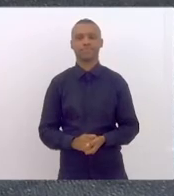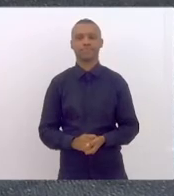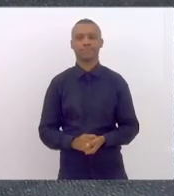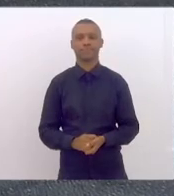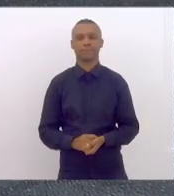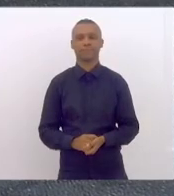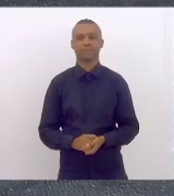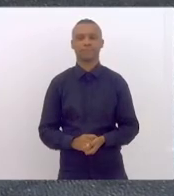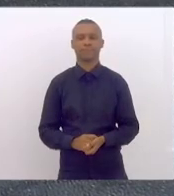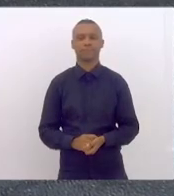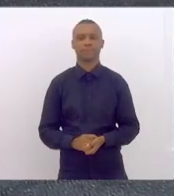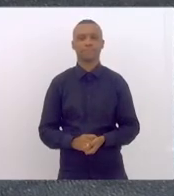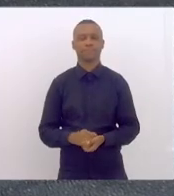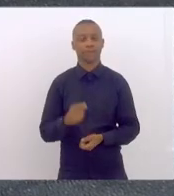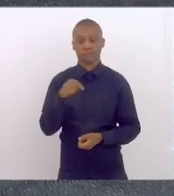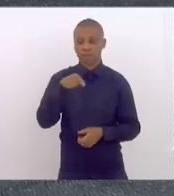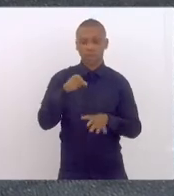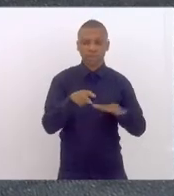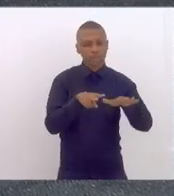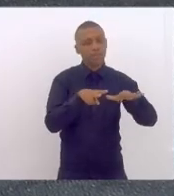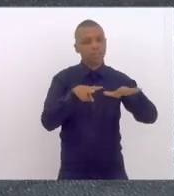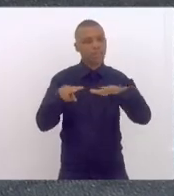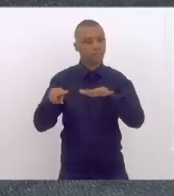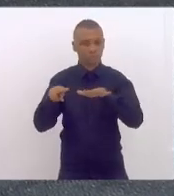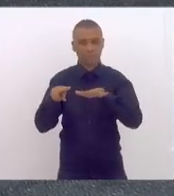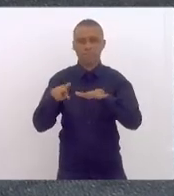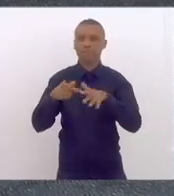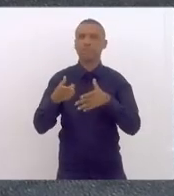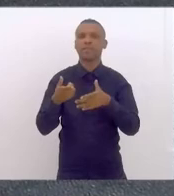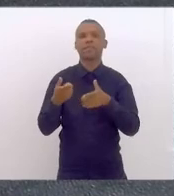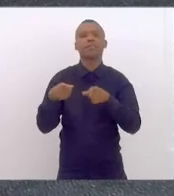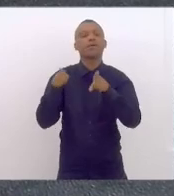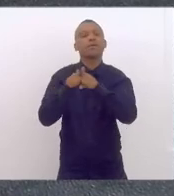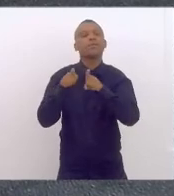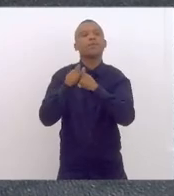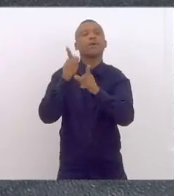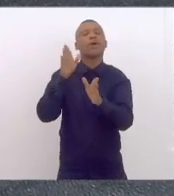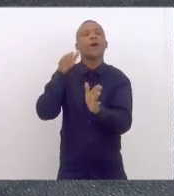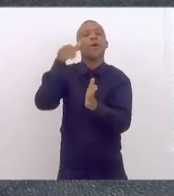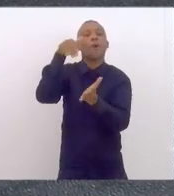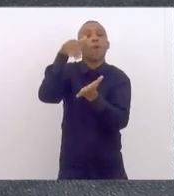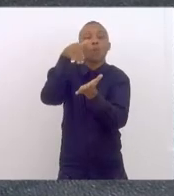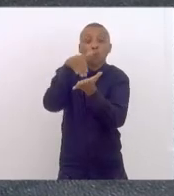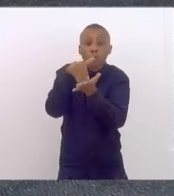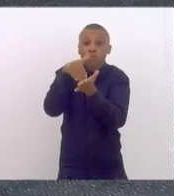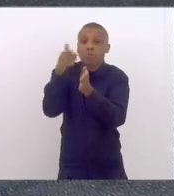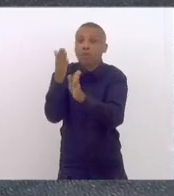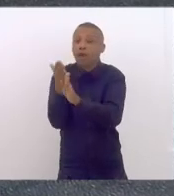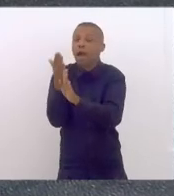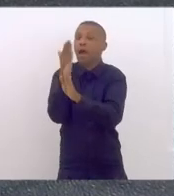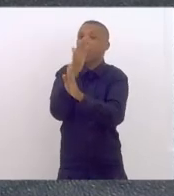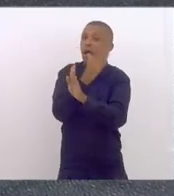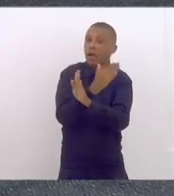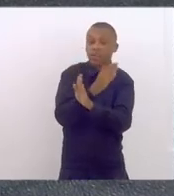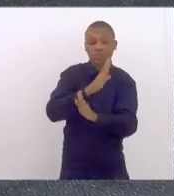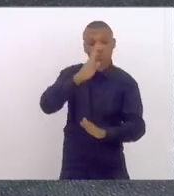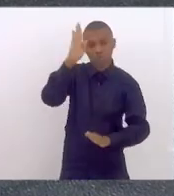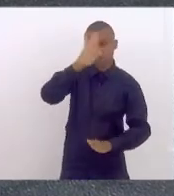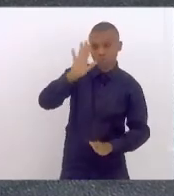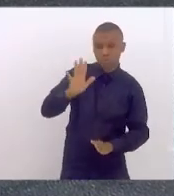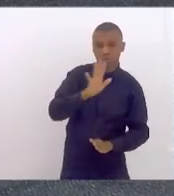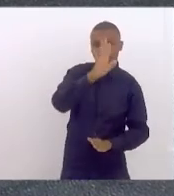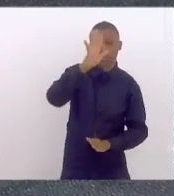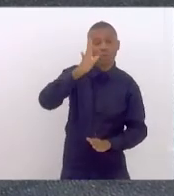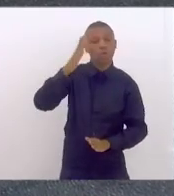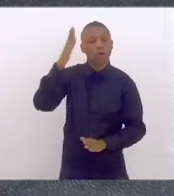desta semana e a última antes deste país conhecer